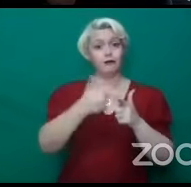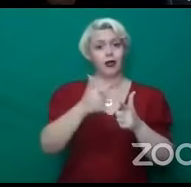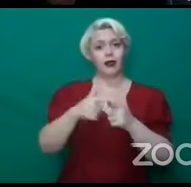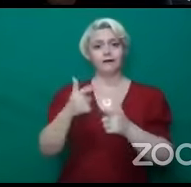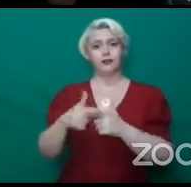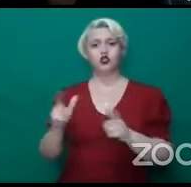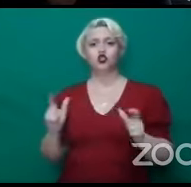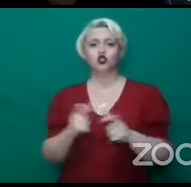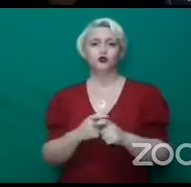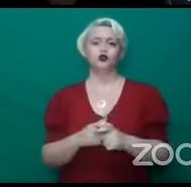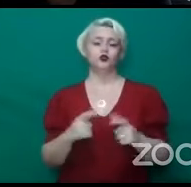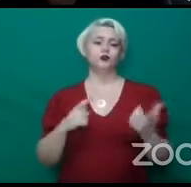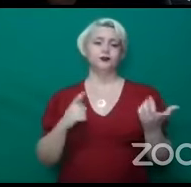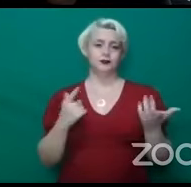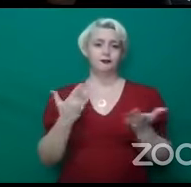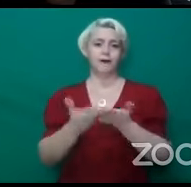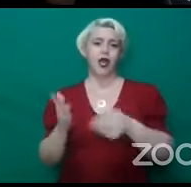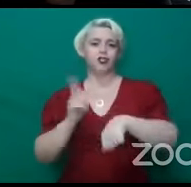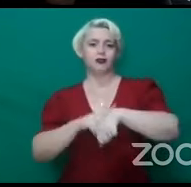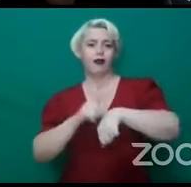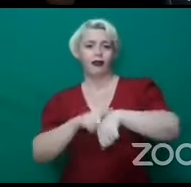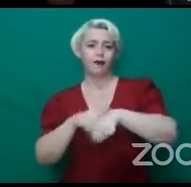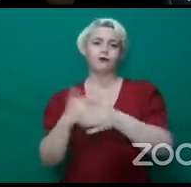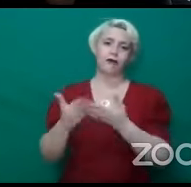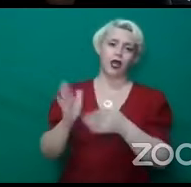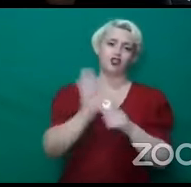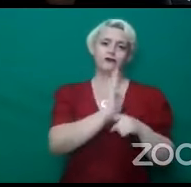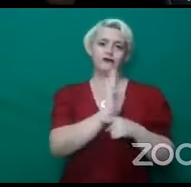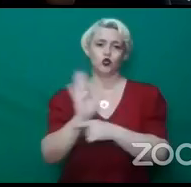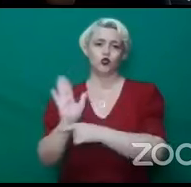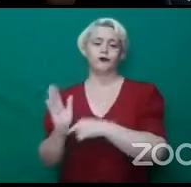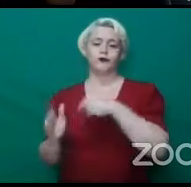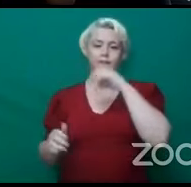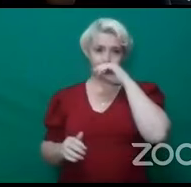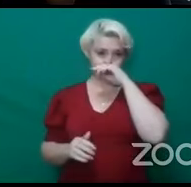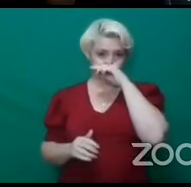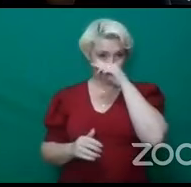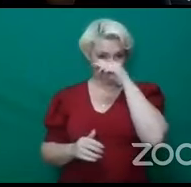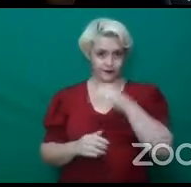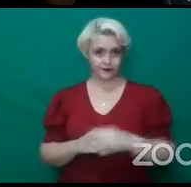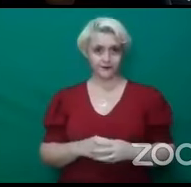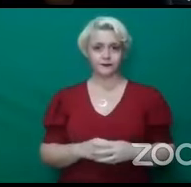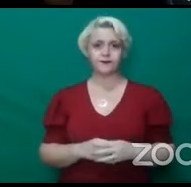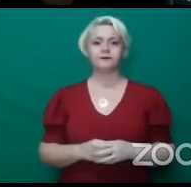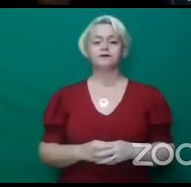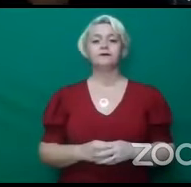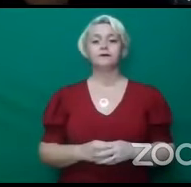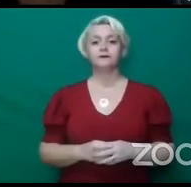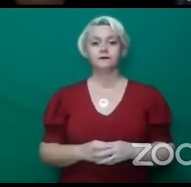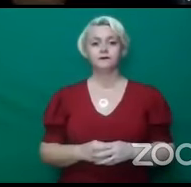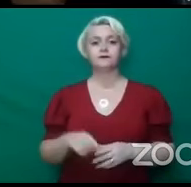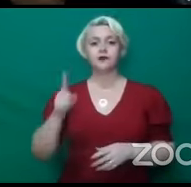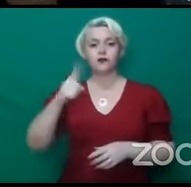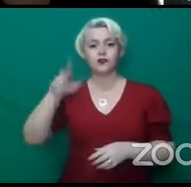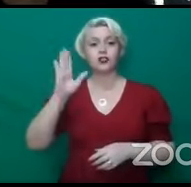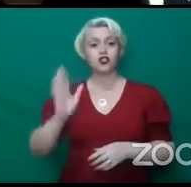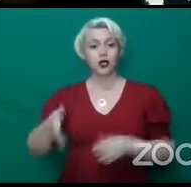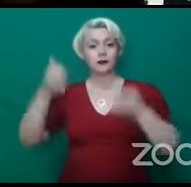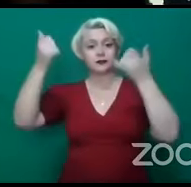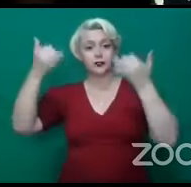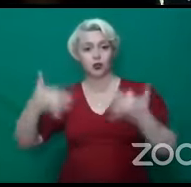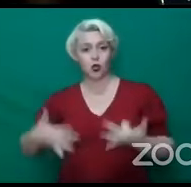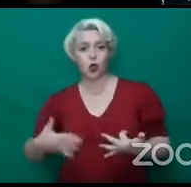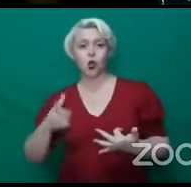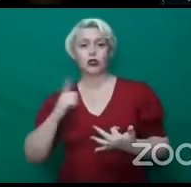e acabar talvez perdendo cena, enfim. E nessa, você me falou no Gisse sobre essa cena que teve